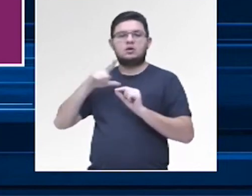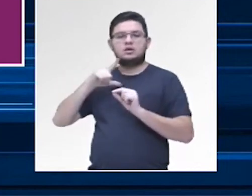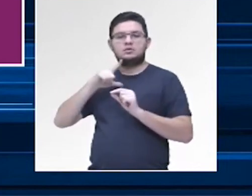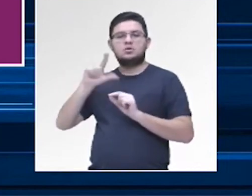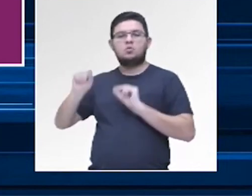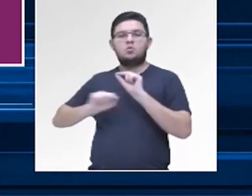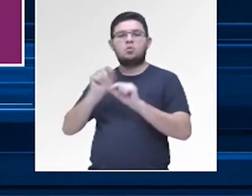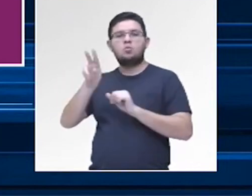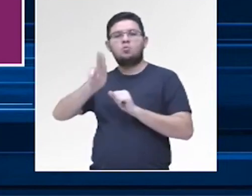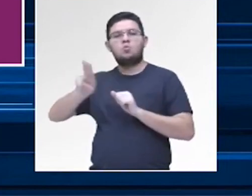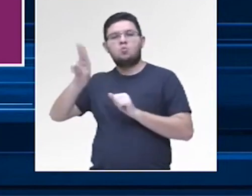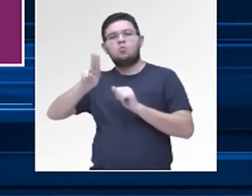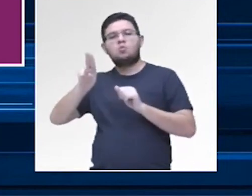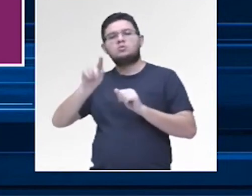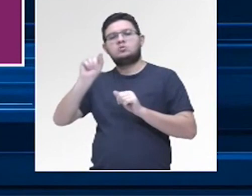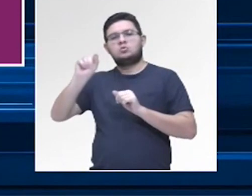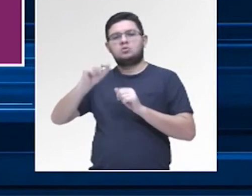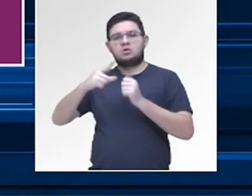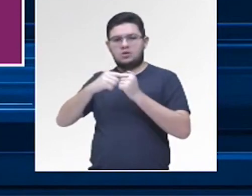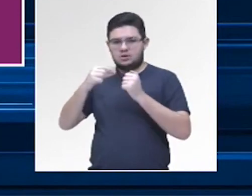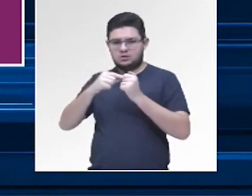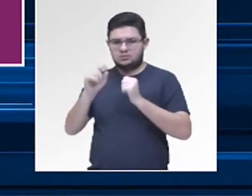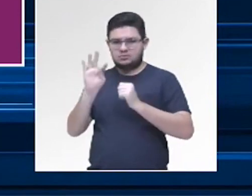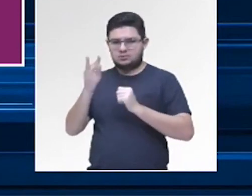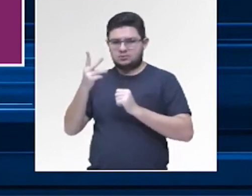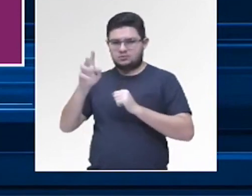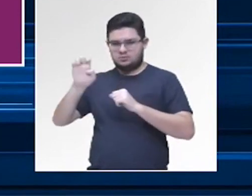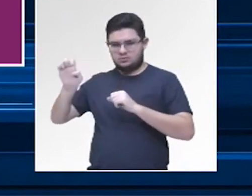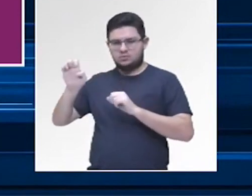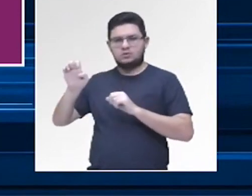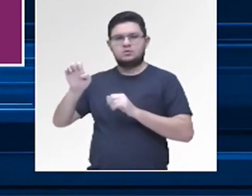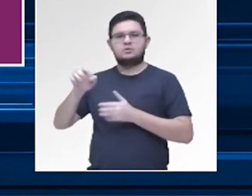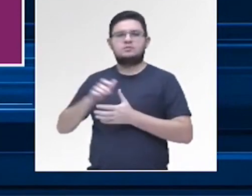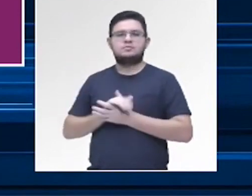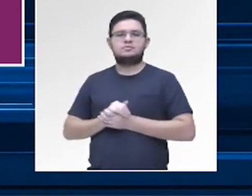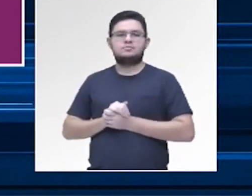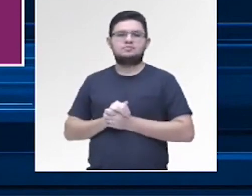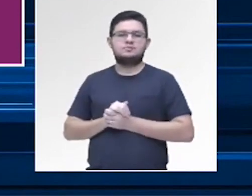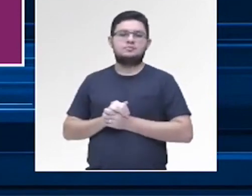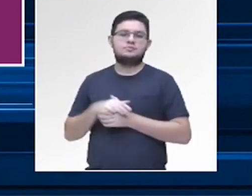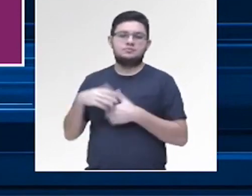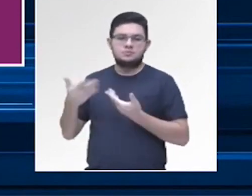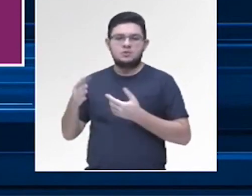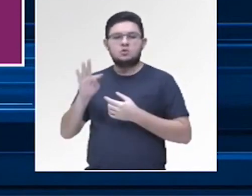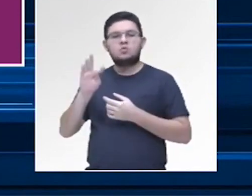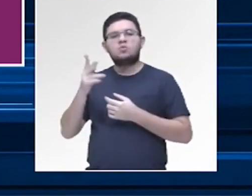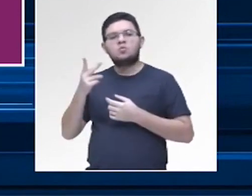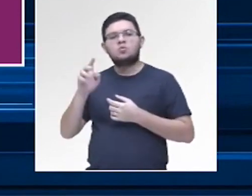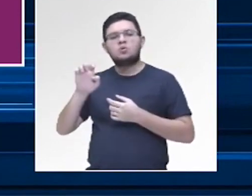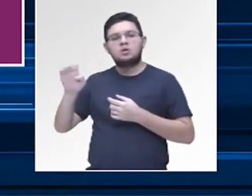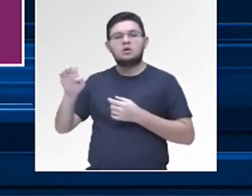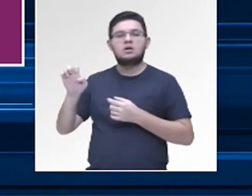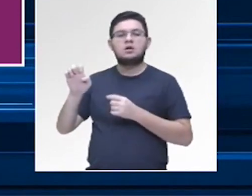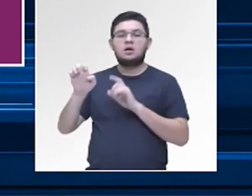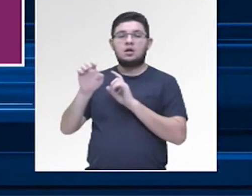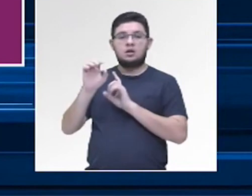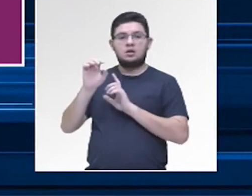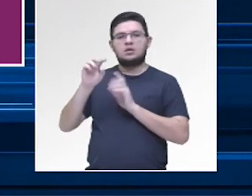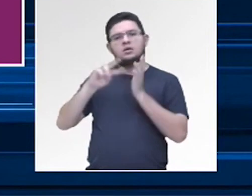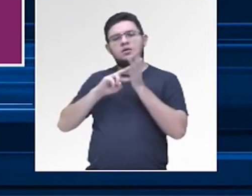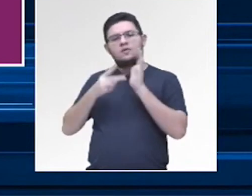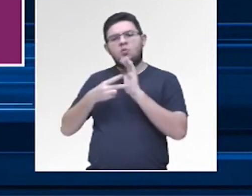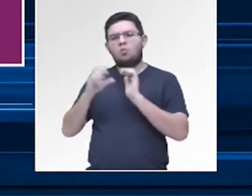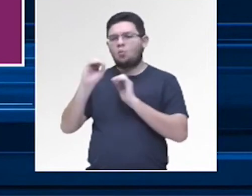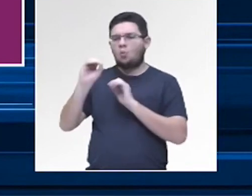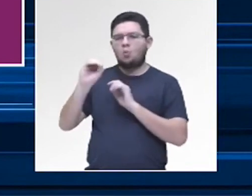the, the, né? The largest, o mais amplo, the highest, o mais alto, e the longest,